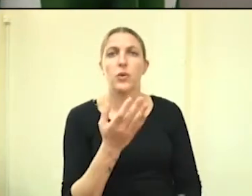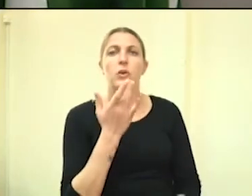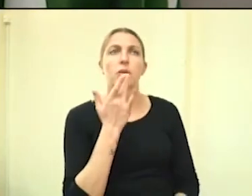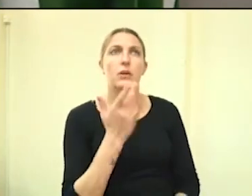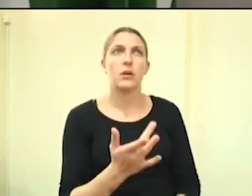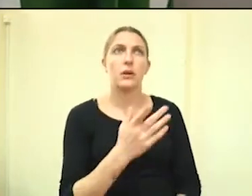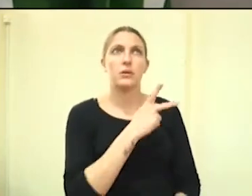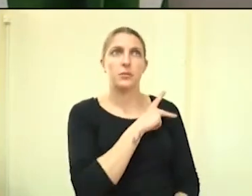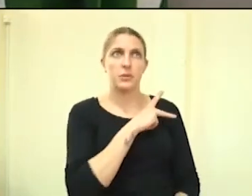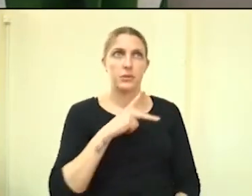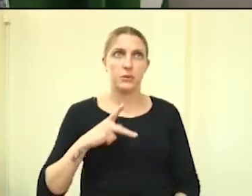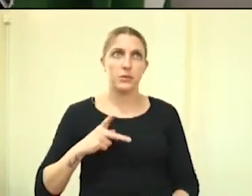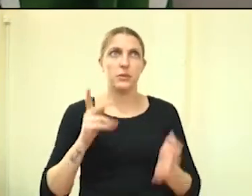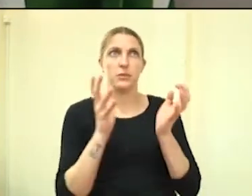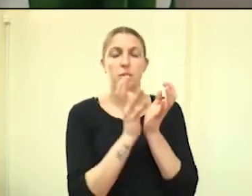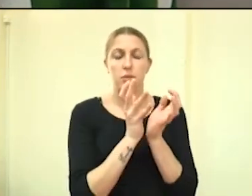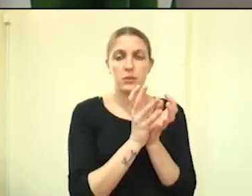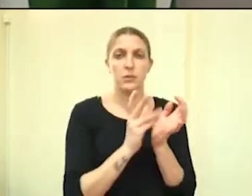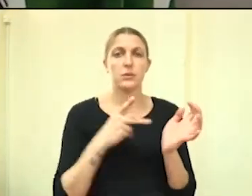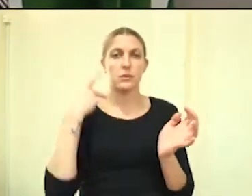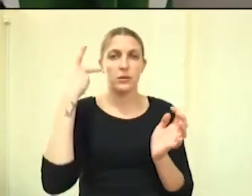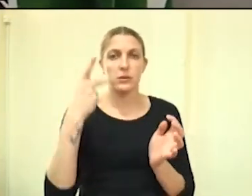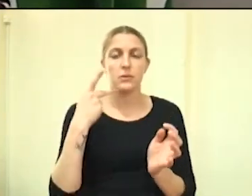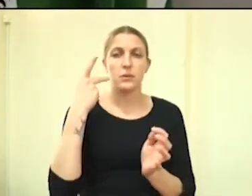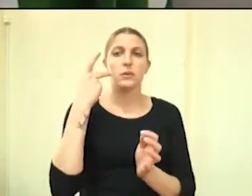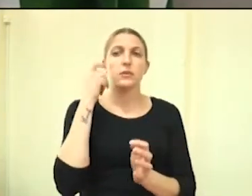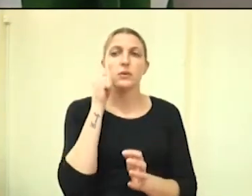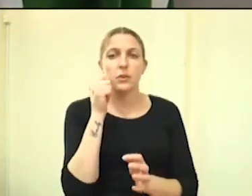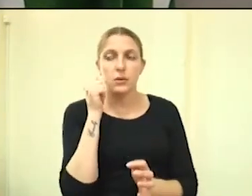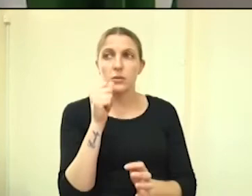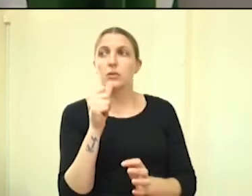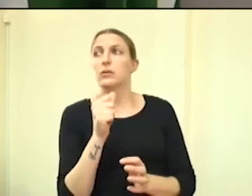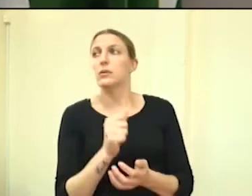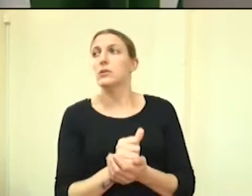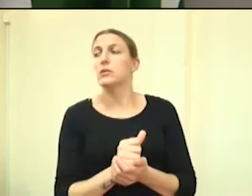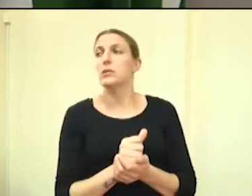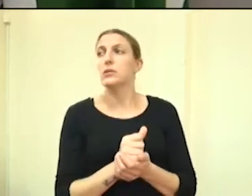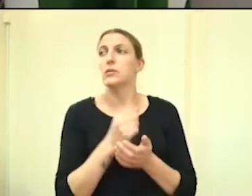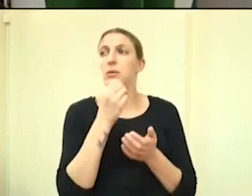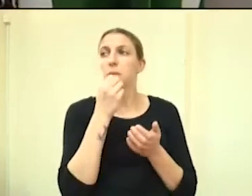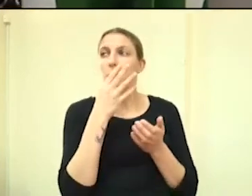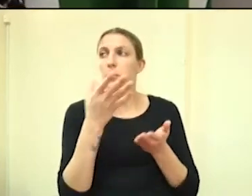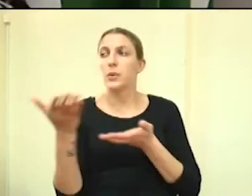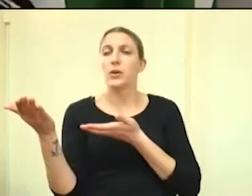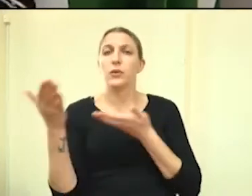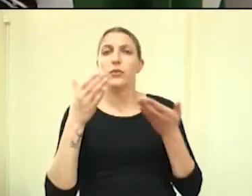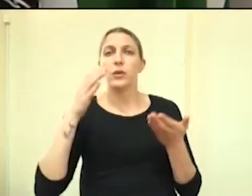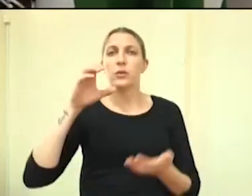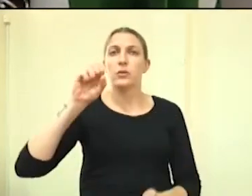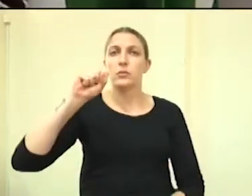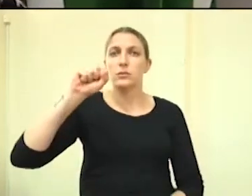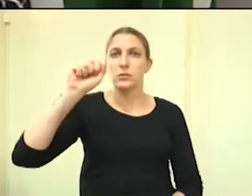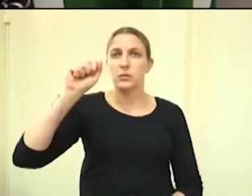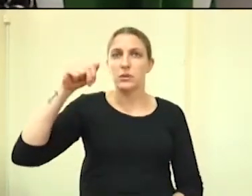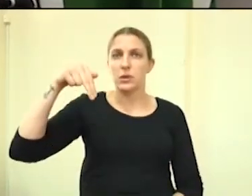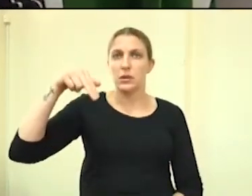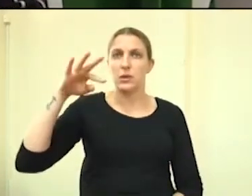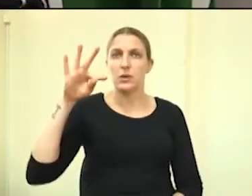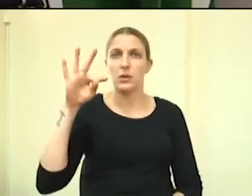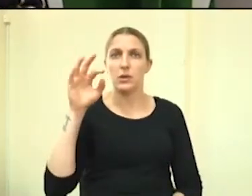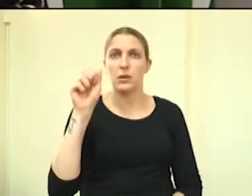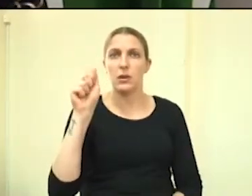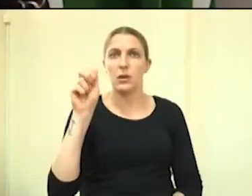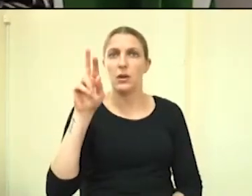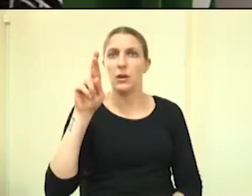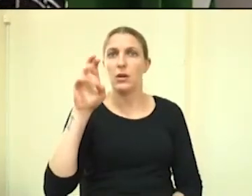senhor presidente, nobres colegas vereadores, vereadora, boas-vindas ao Santarém mais uma vez e a todo o público aqui presente.